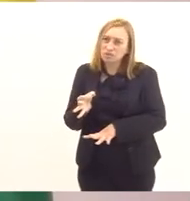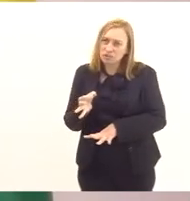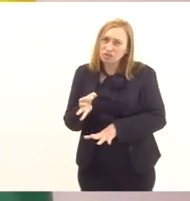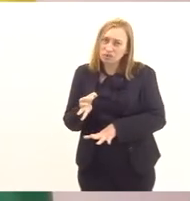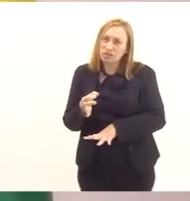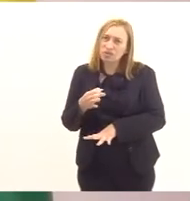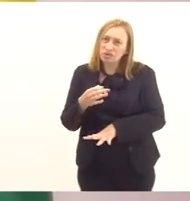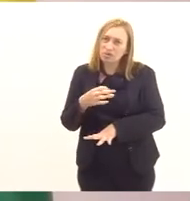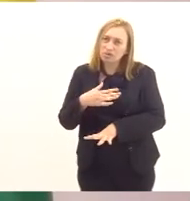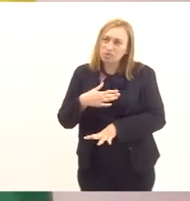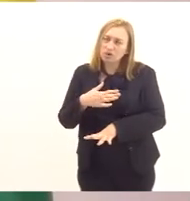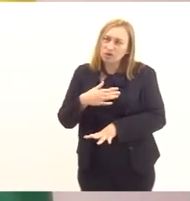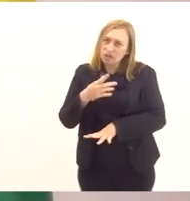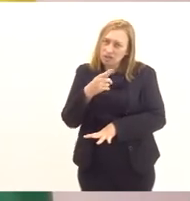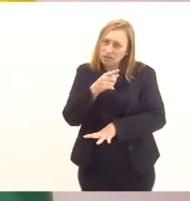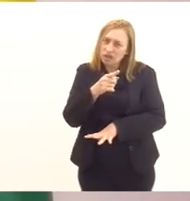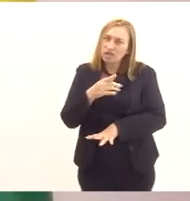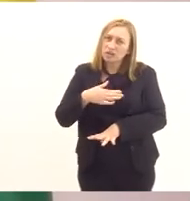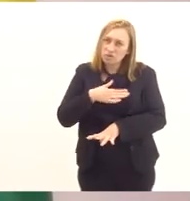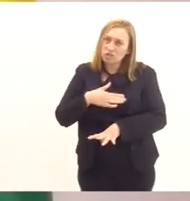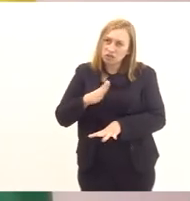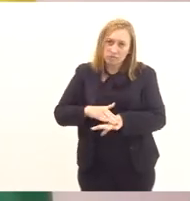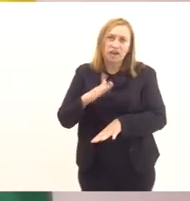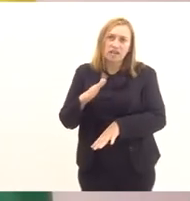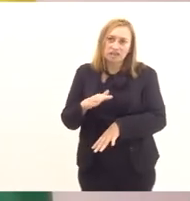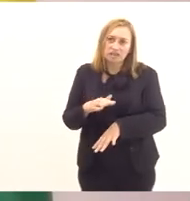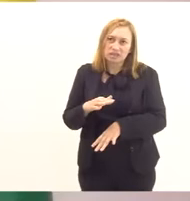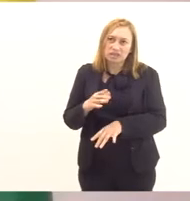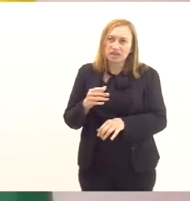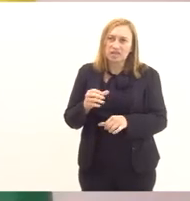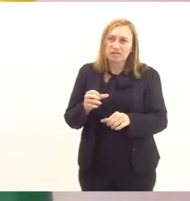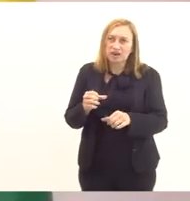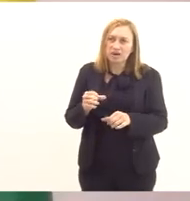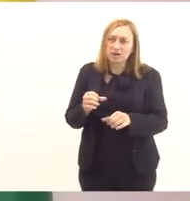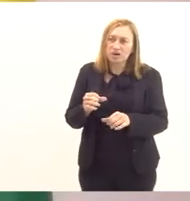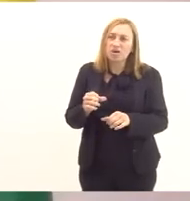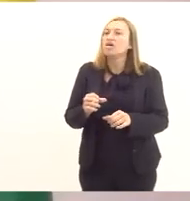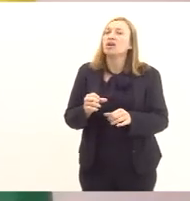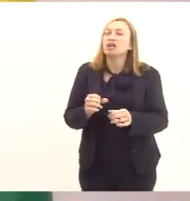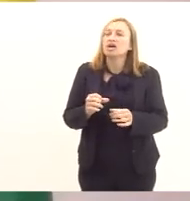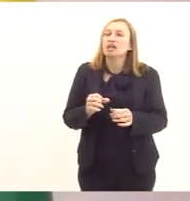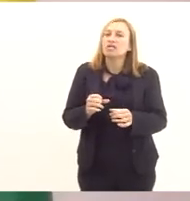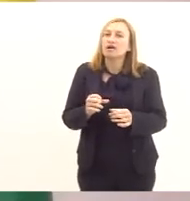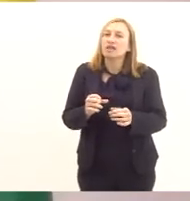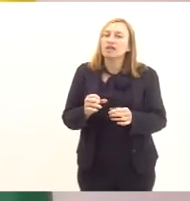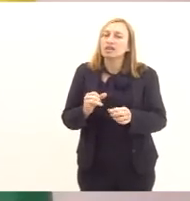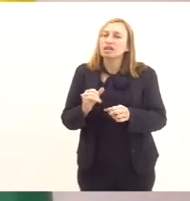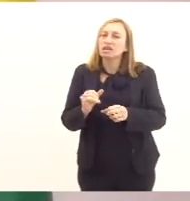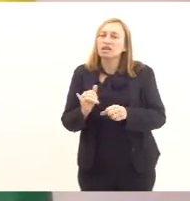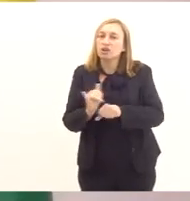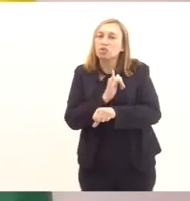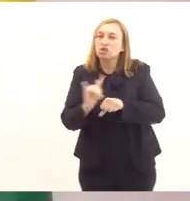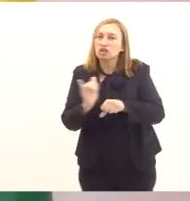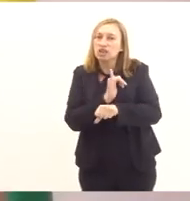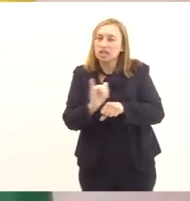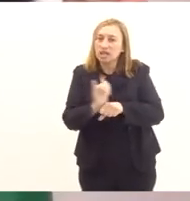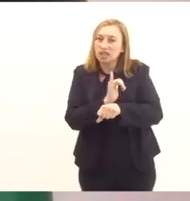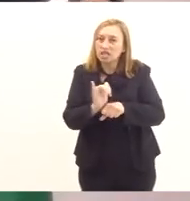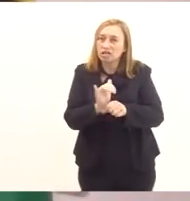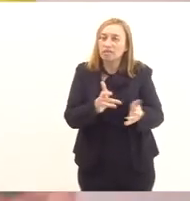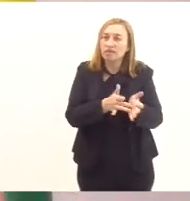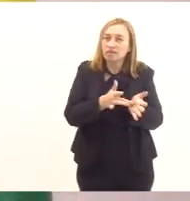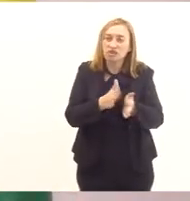vai servir para vitimizar o ainda mais que ele vai inverter narrativa mas essa essa notificação